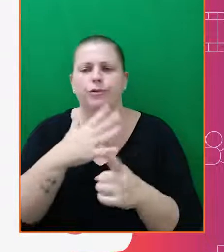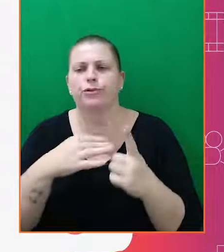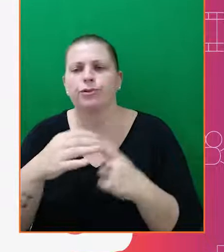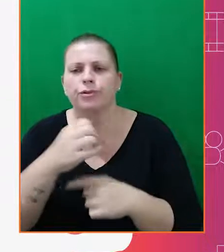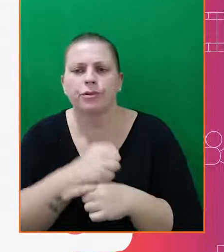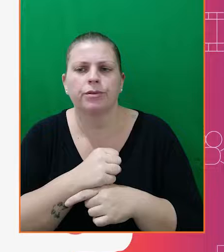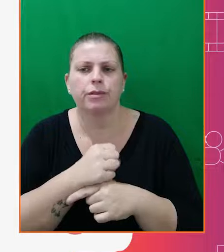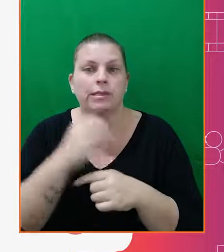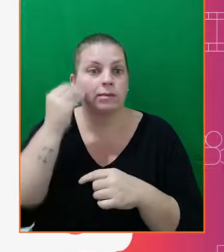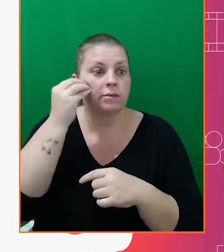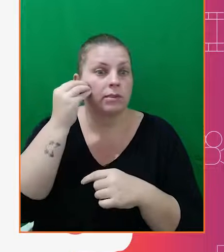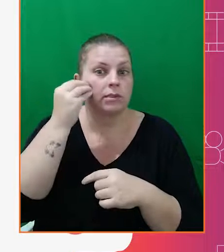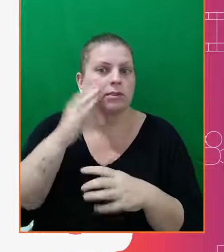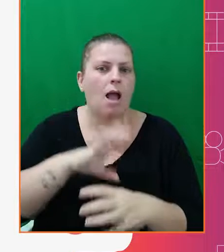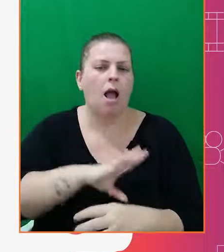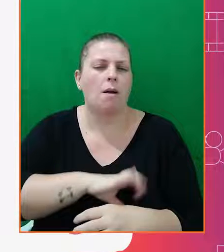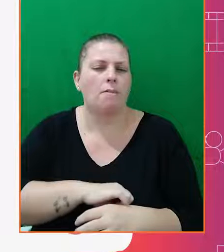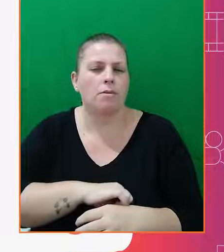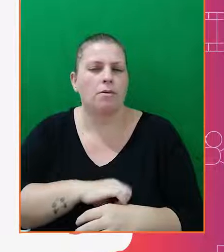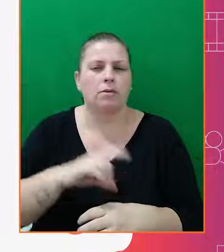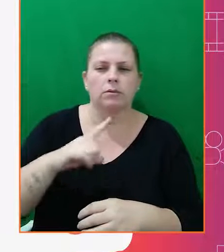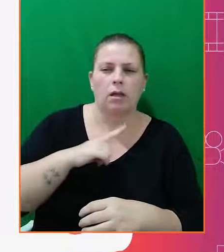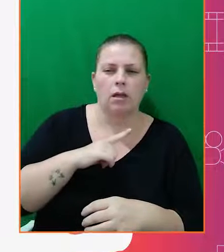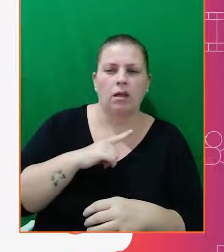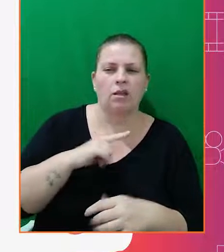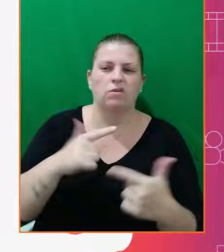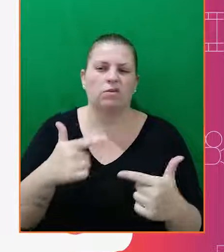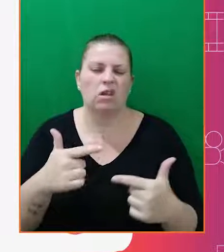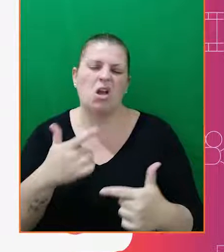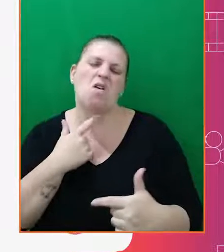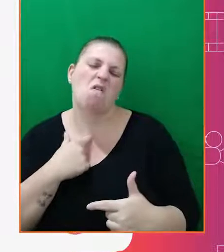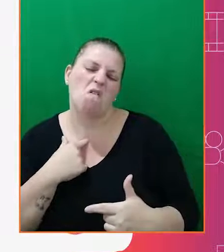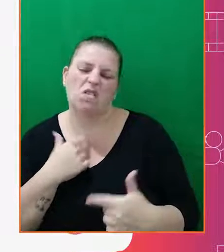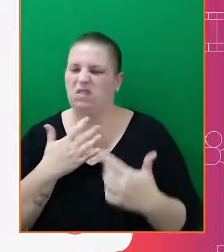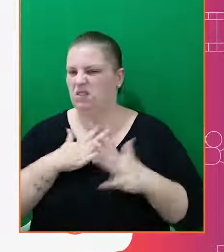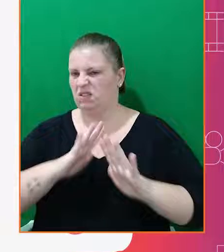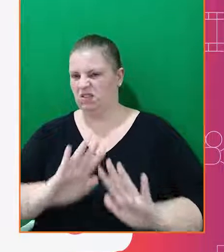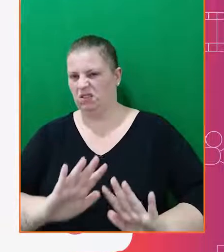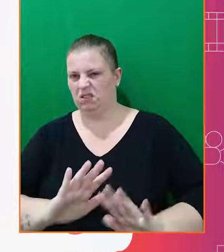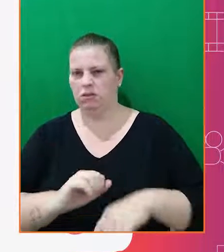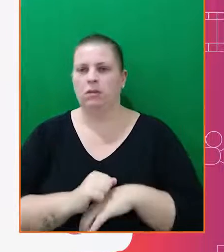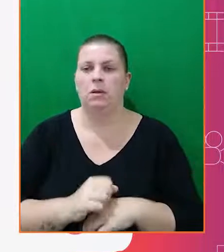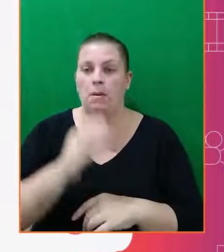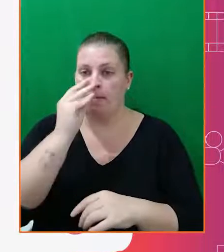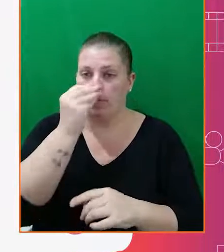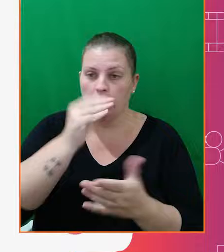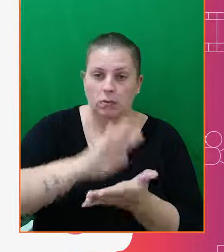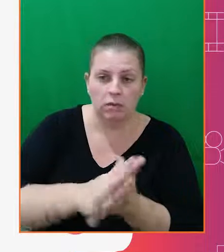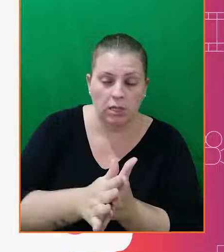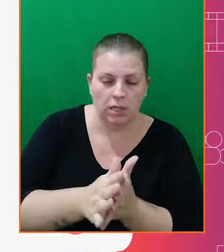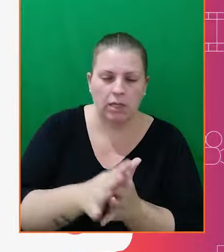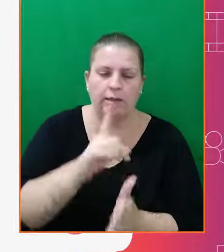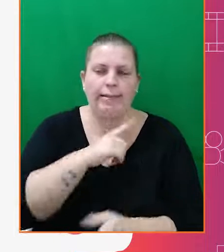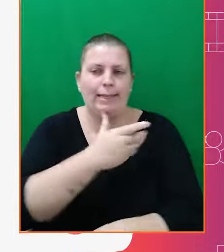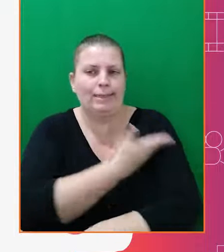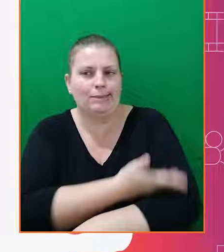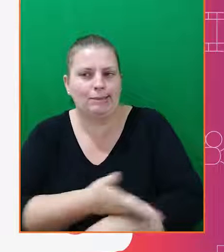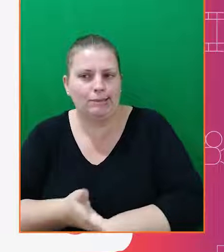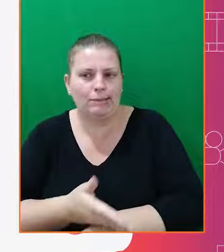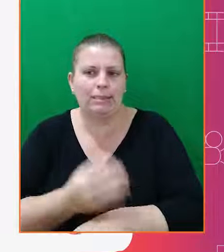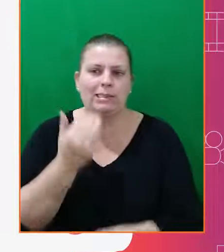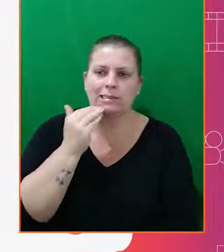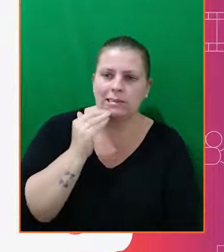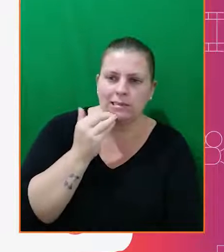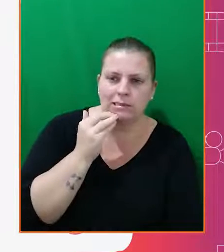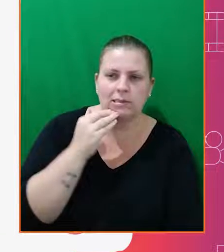e sociais, suas preferências amorosas, o que gosta e o que não gosta, seus preconceitos, suas manias e seus